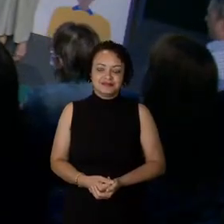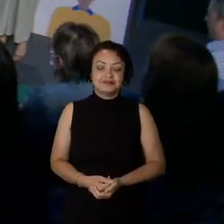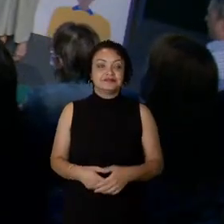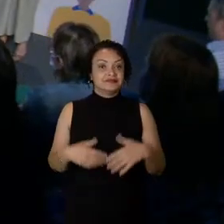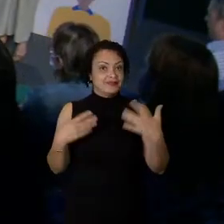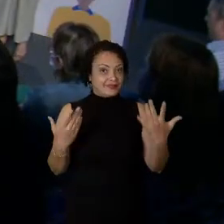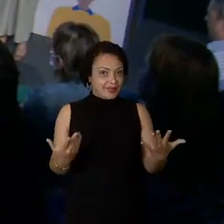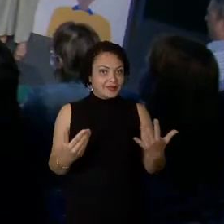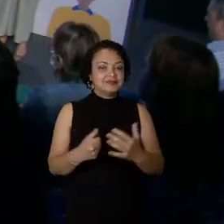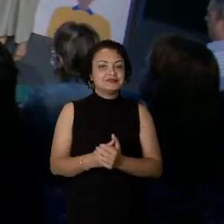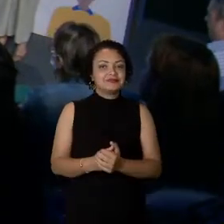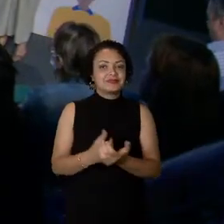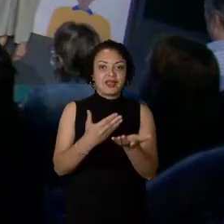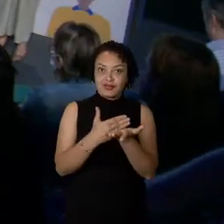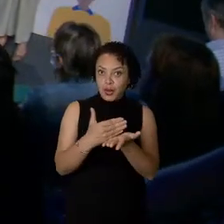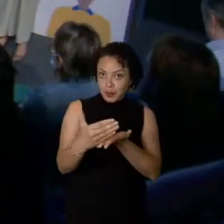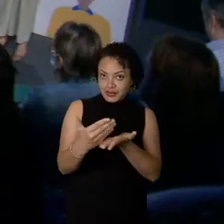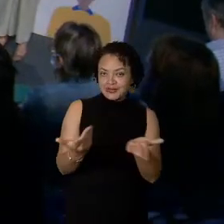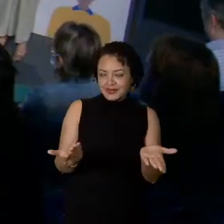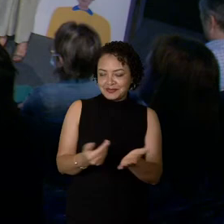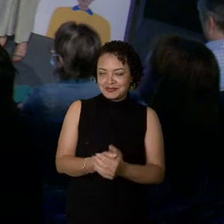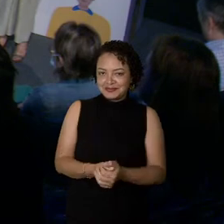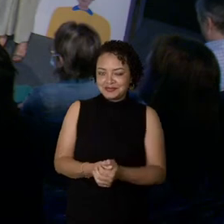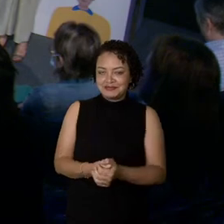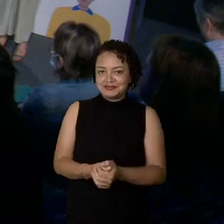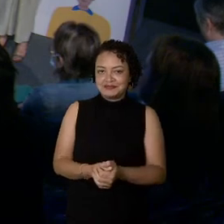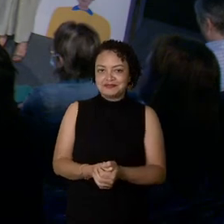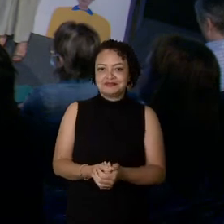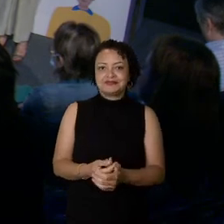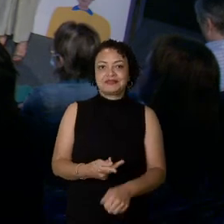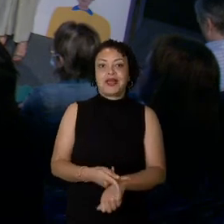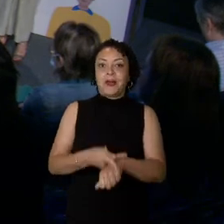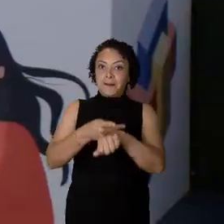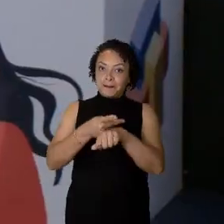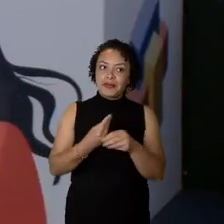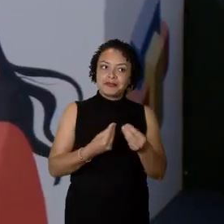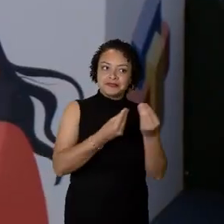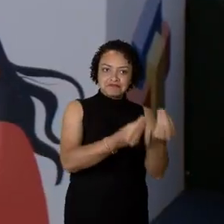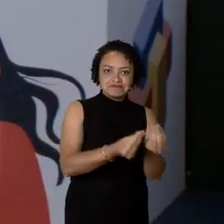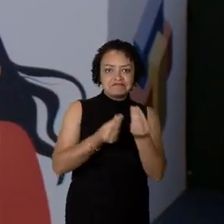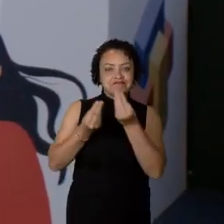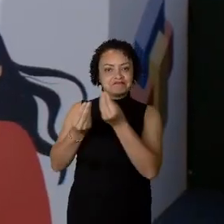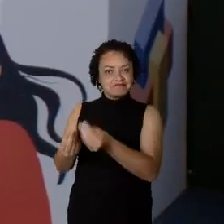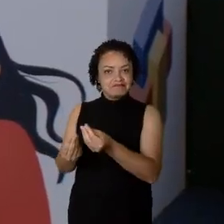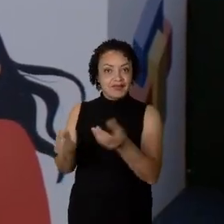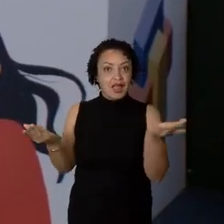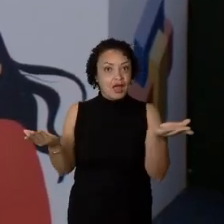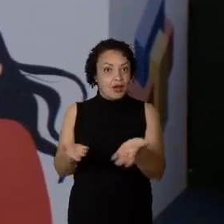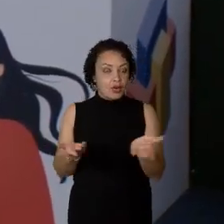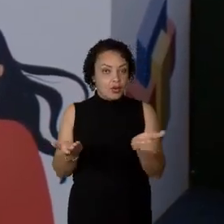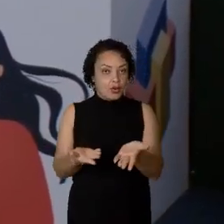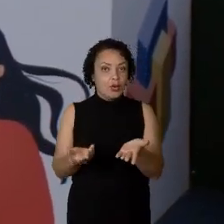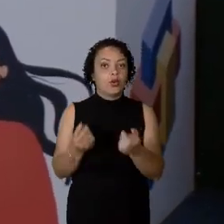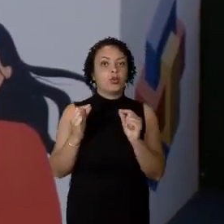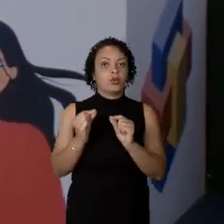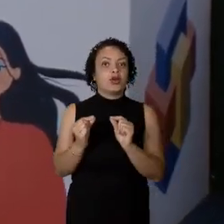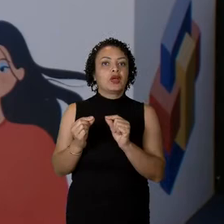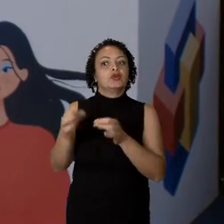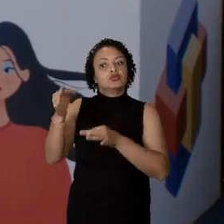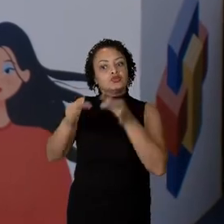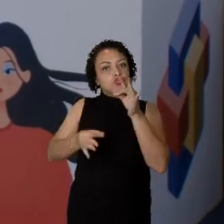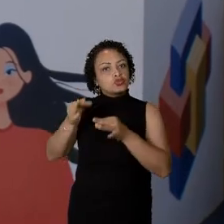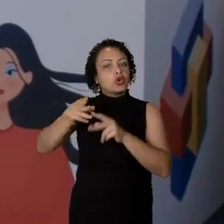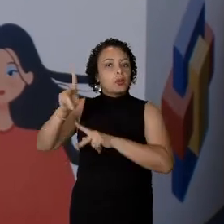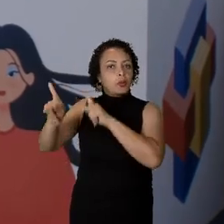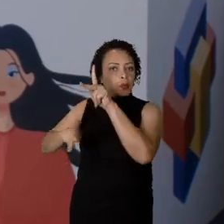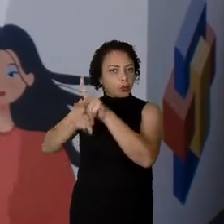Pessoal, agora vai começar a nossa premiação. Nesse primeiro momento, a gente tem uma premiação de um júri popular, e